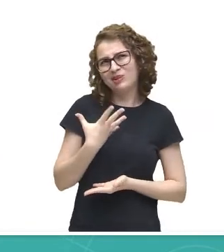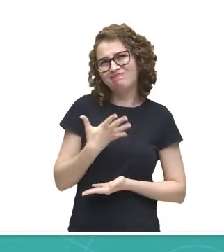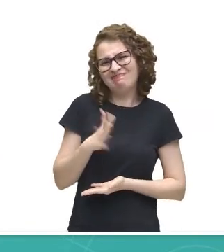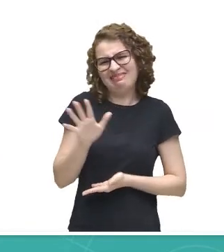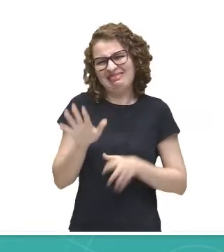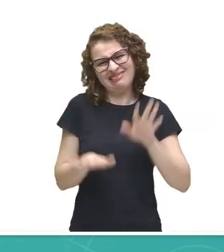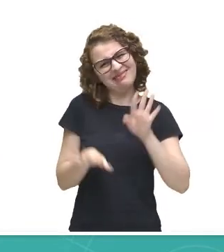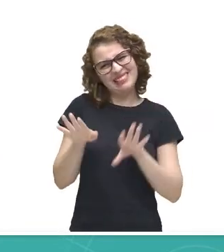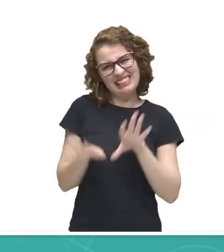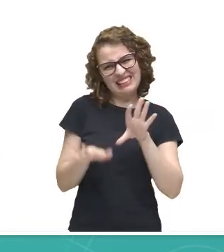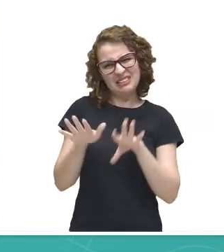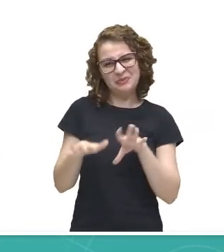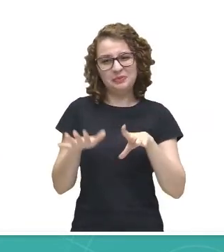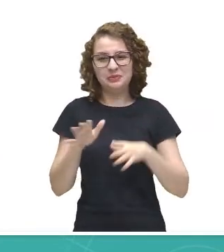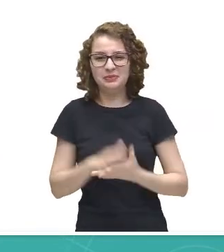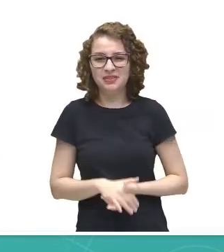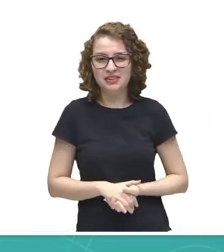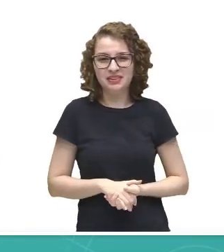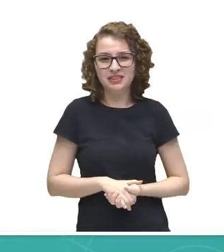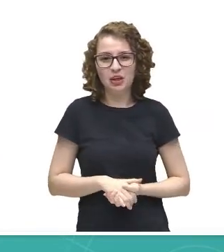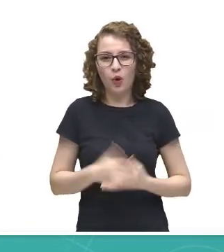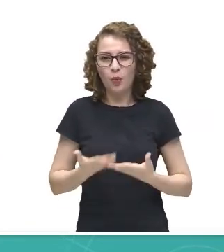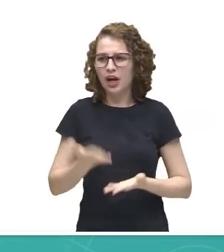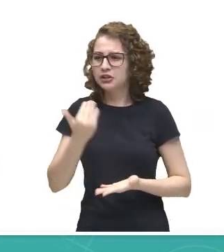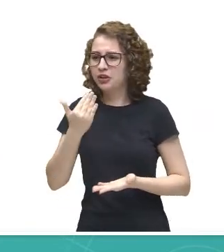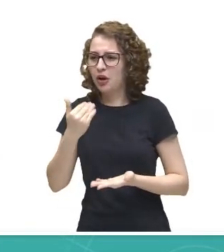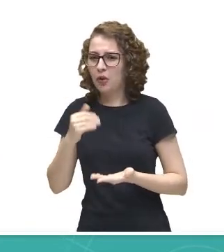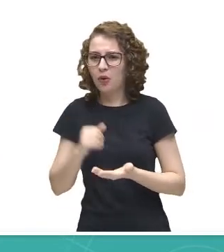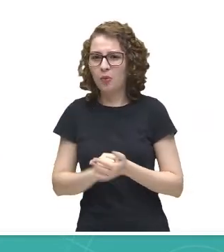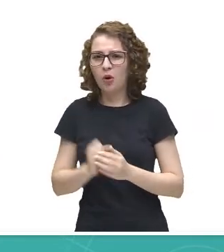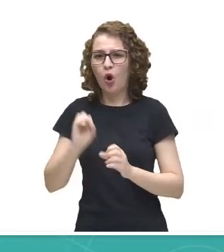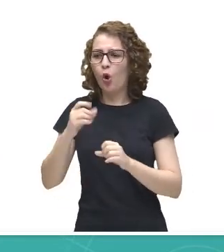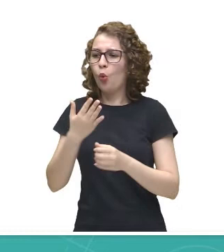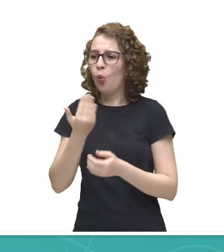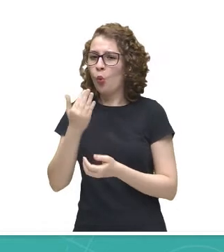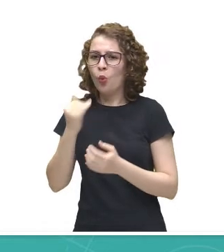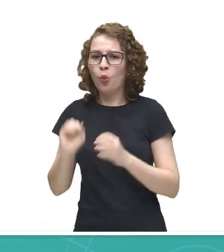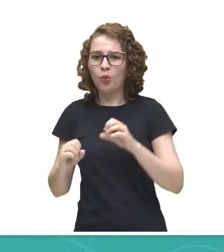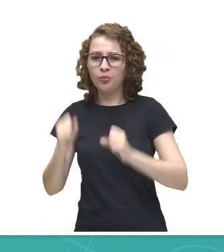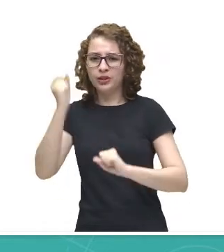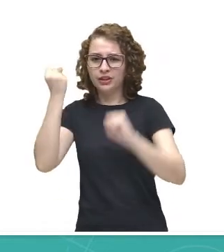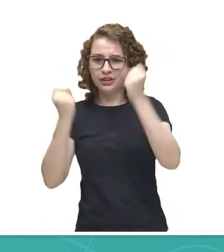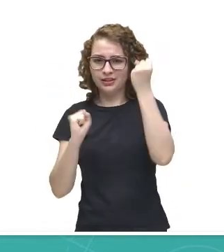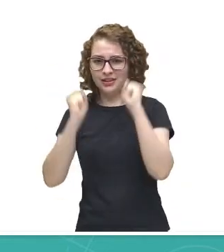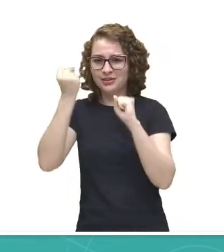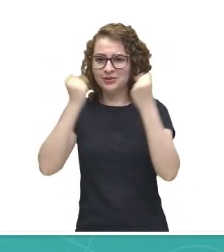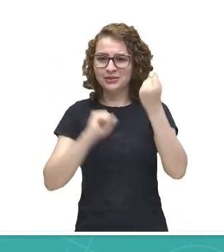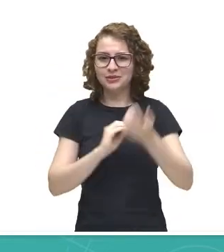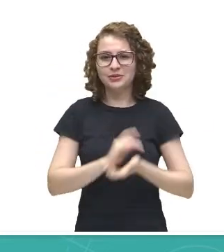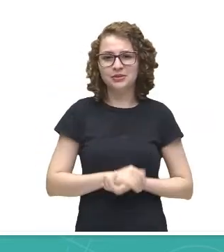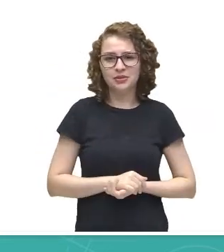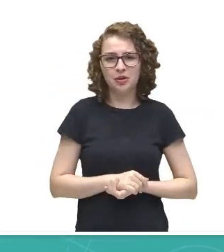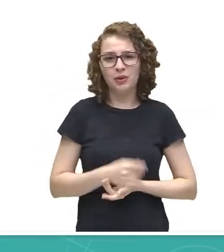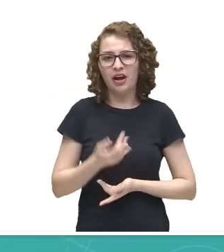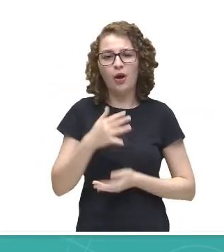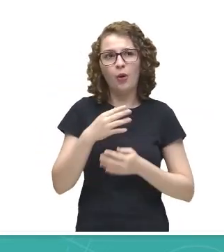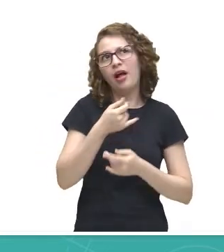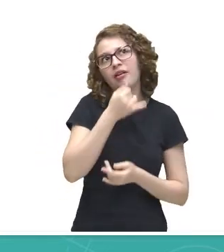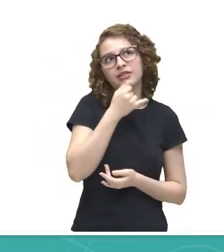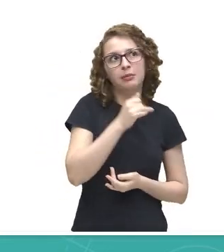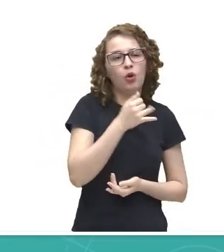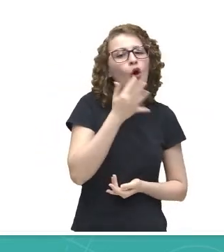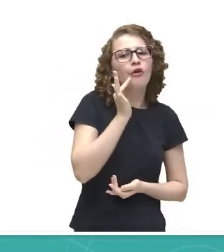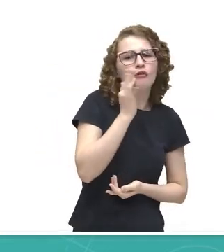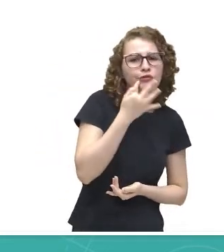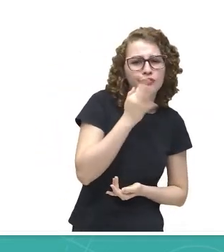né? Principalmente porque às vezes a gente consome mais industrializado do que os produtos naturais, como a fruta,